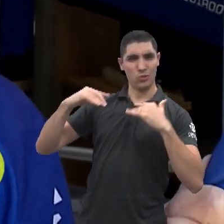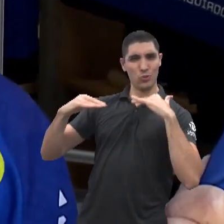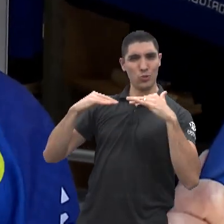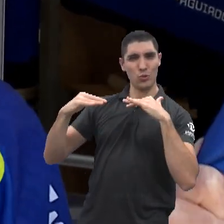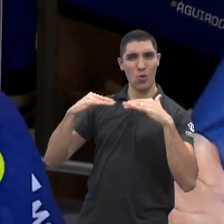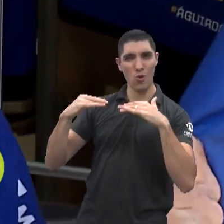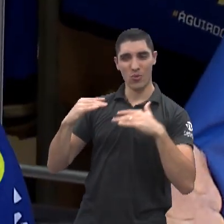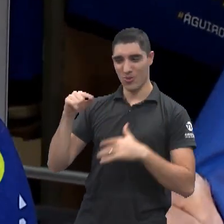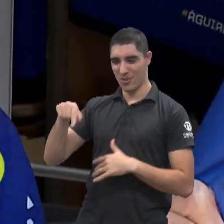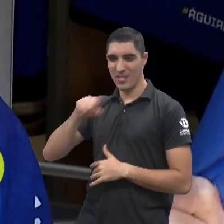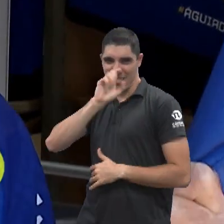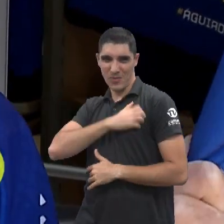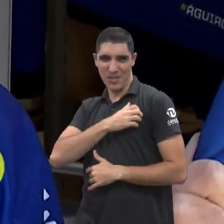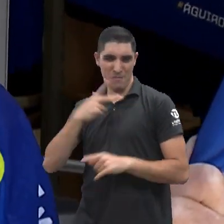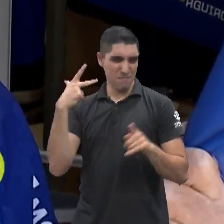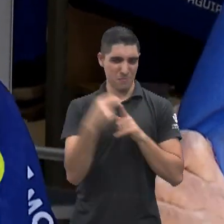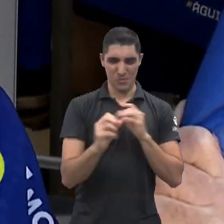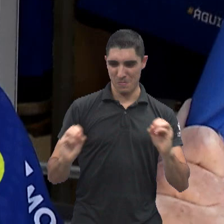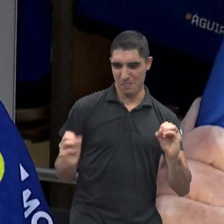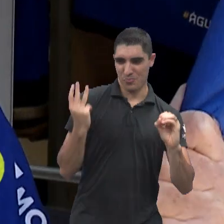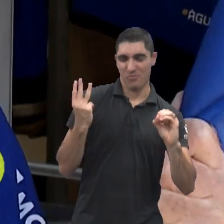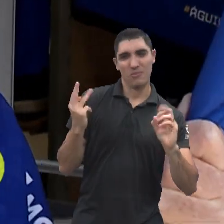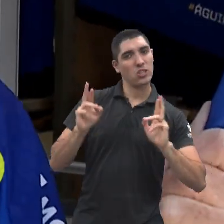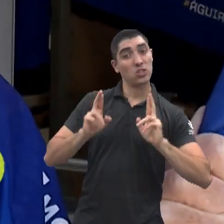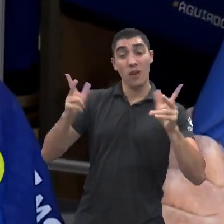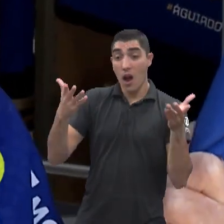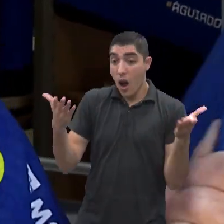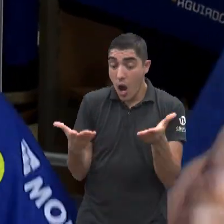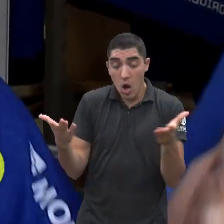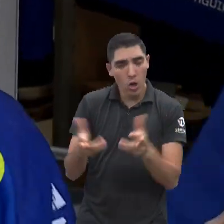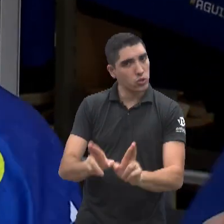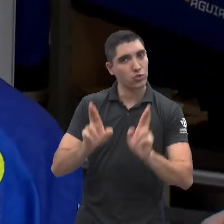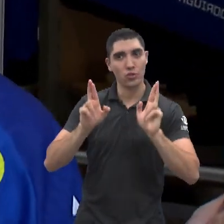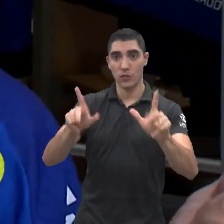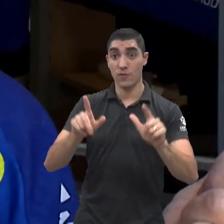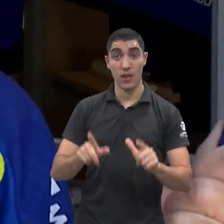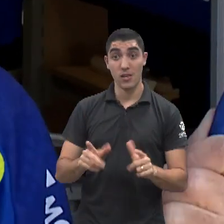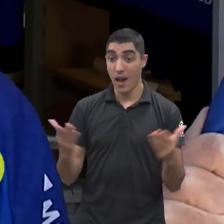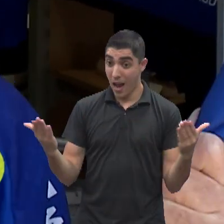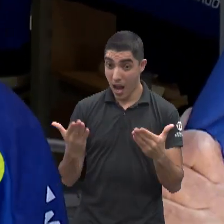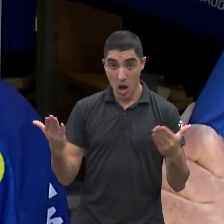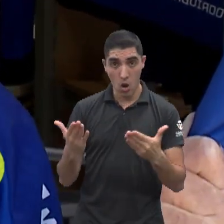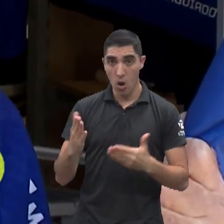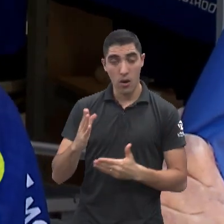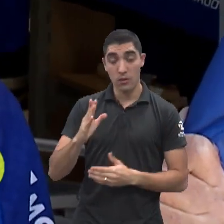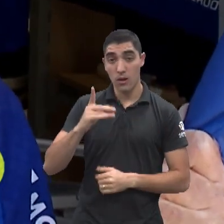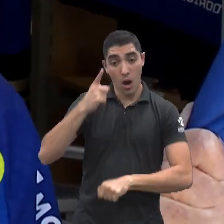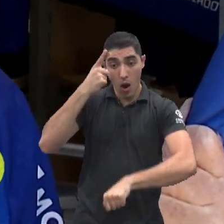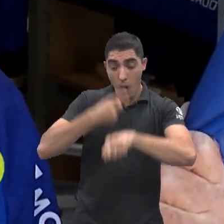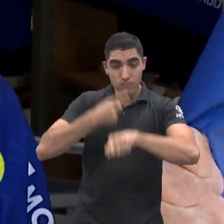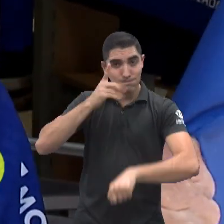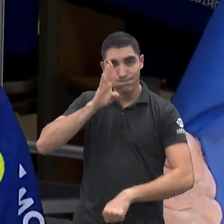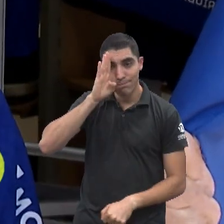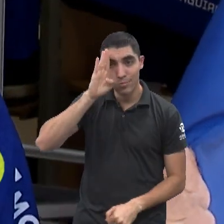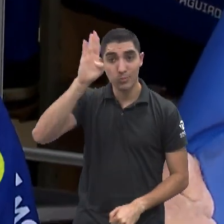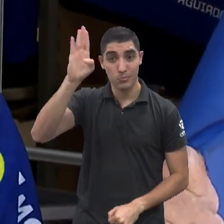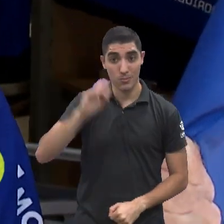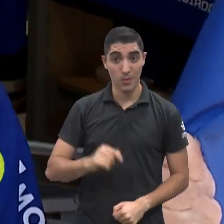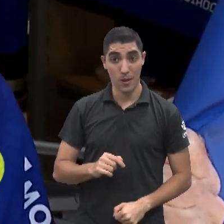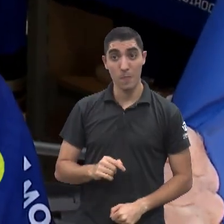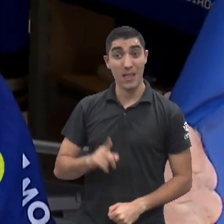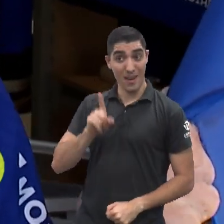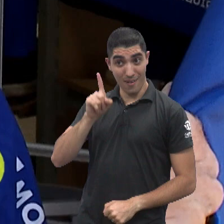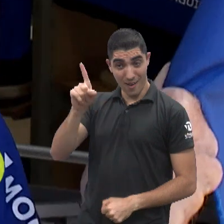Taubaté. Mas agora é uma outra história. E agora vem o tudo ou nada. A volta em Taubaté, a grande